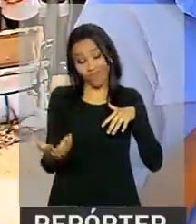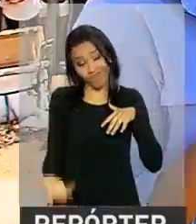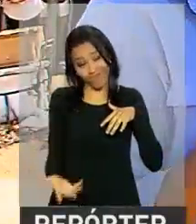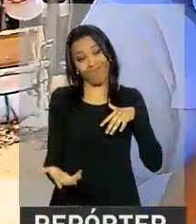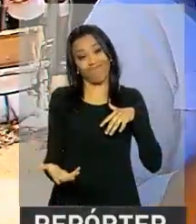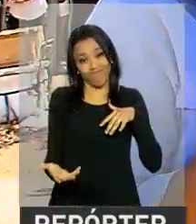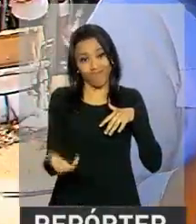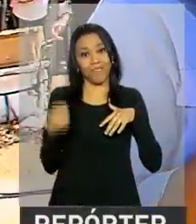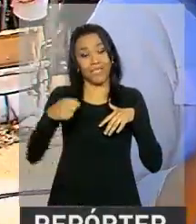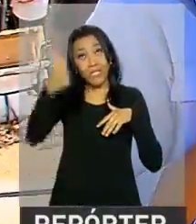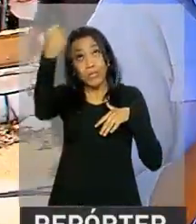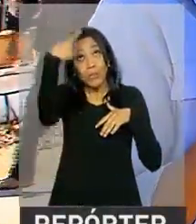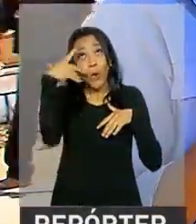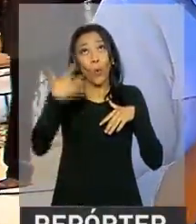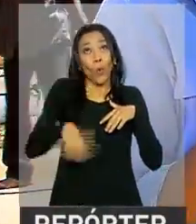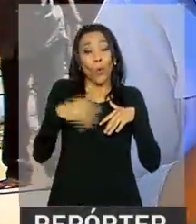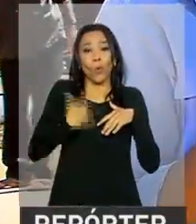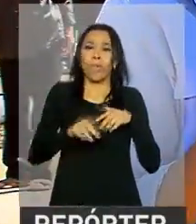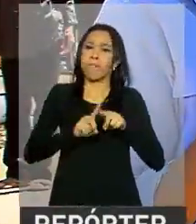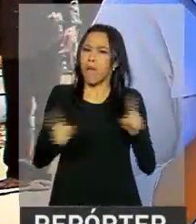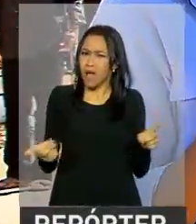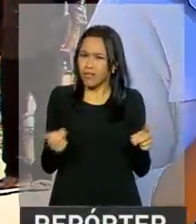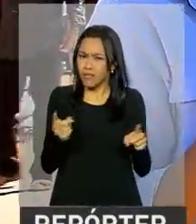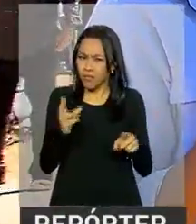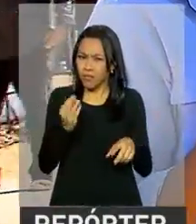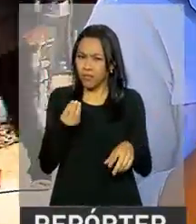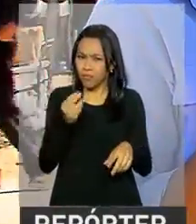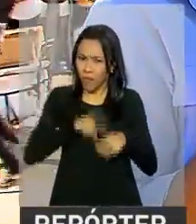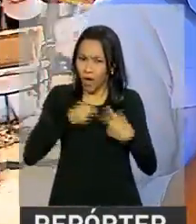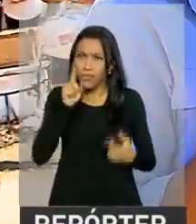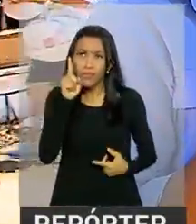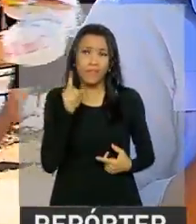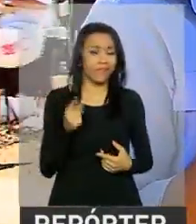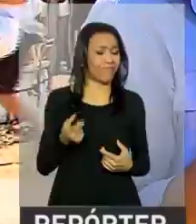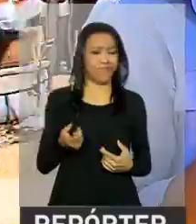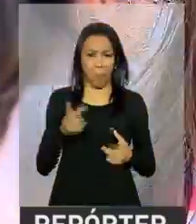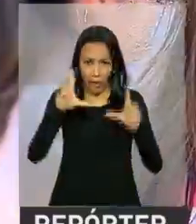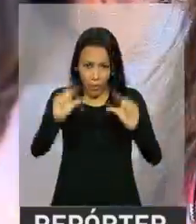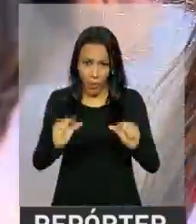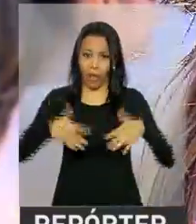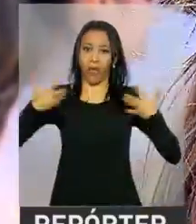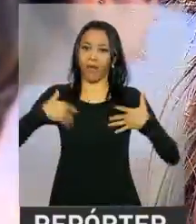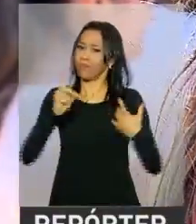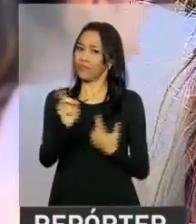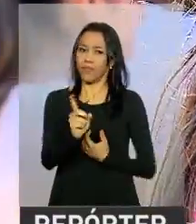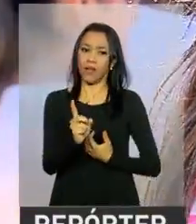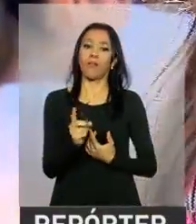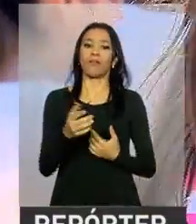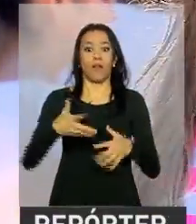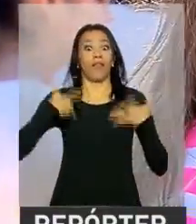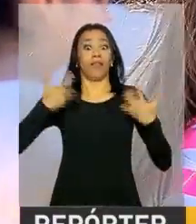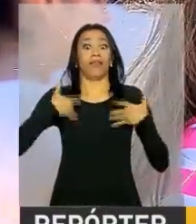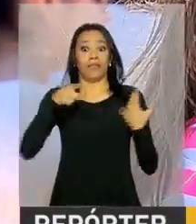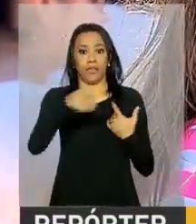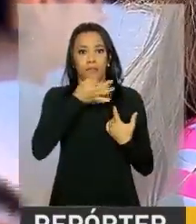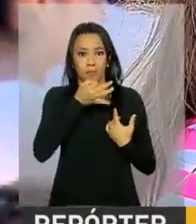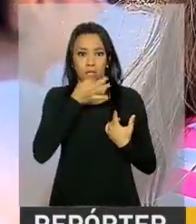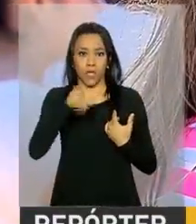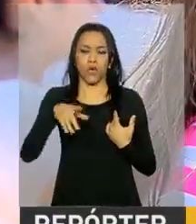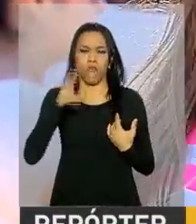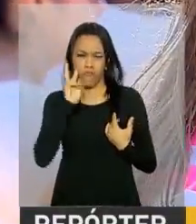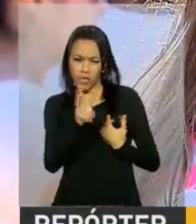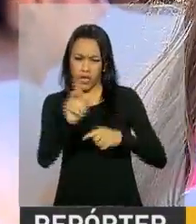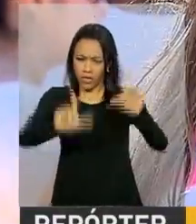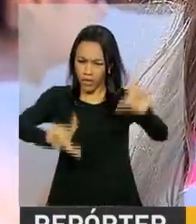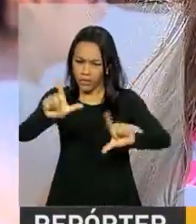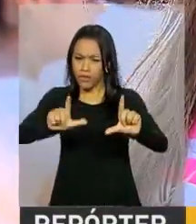teve que enfrentar o sol. Mas nem por isso a animação foi menor. Muito animada, a gente sempre viu pela televisão, a gente